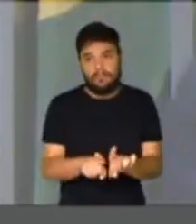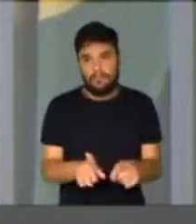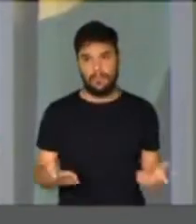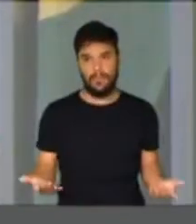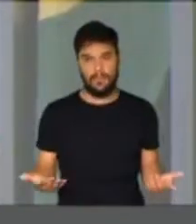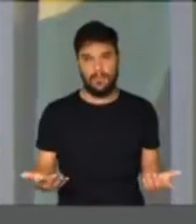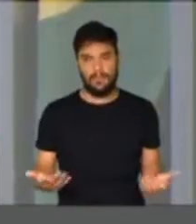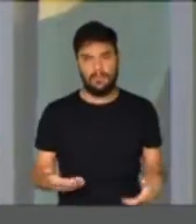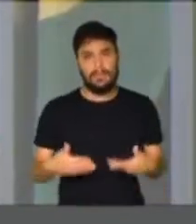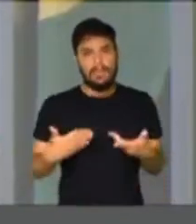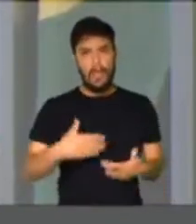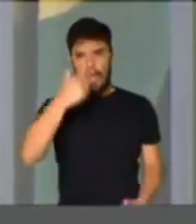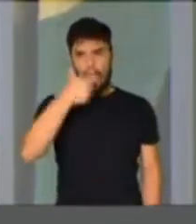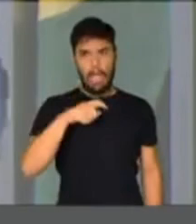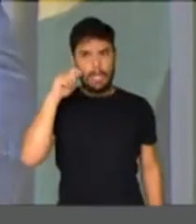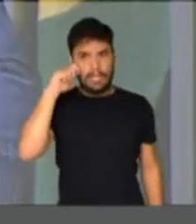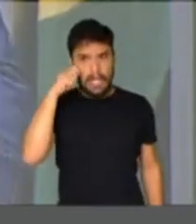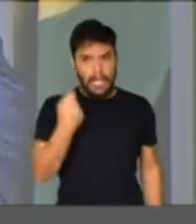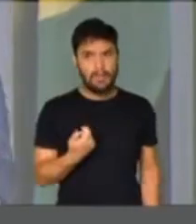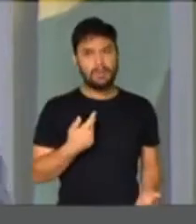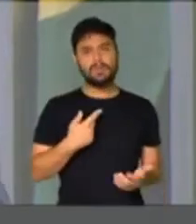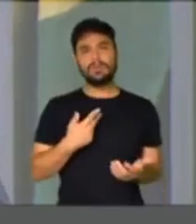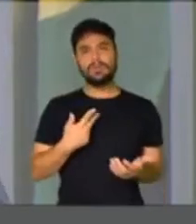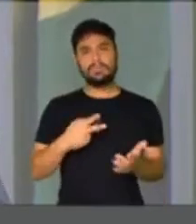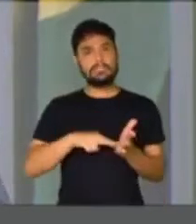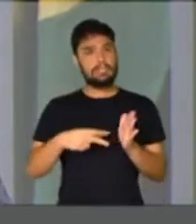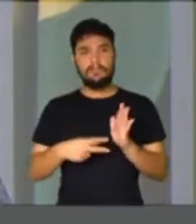vida de nego se lembra não é uma excludente de ilicitude